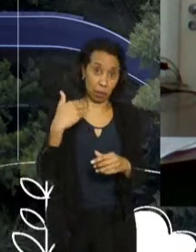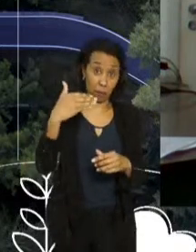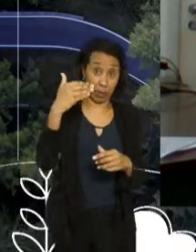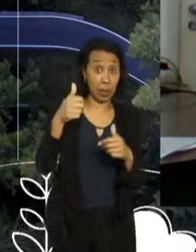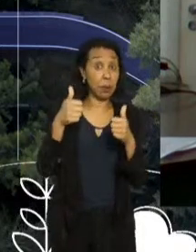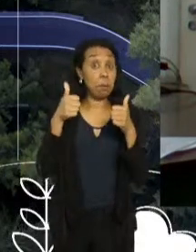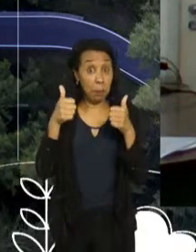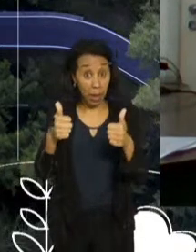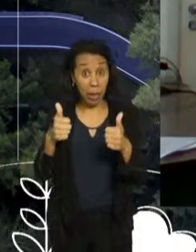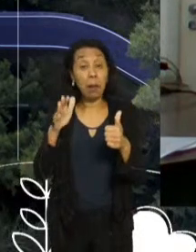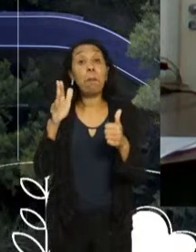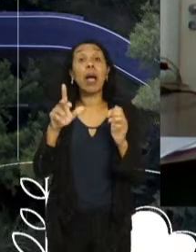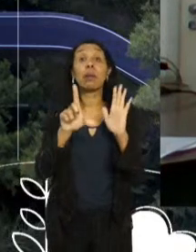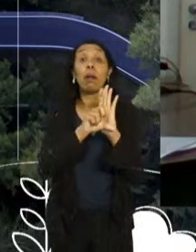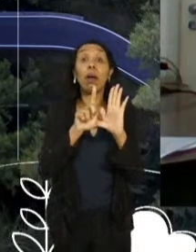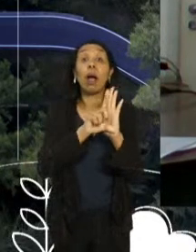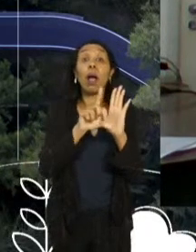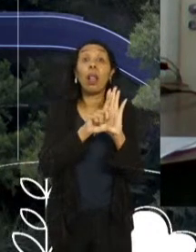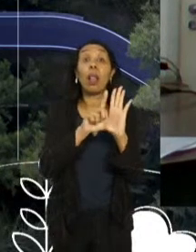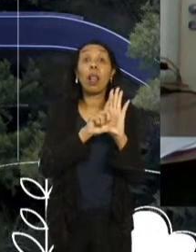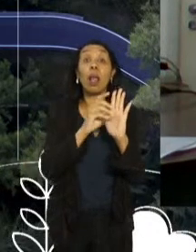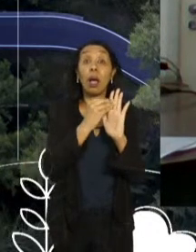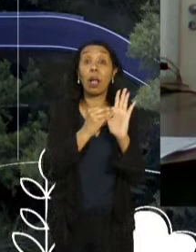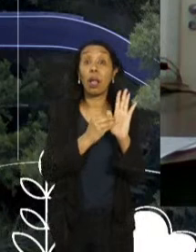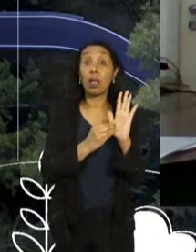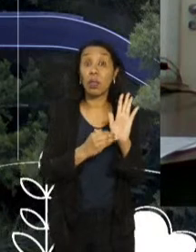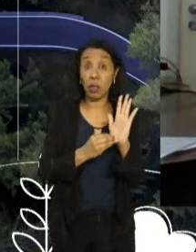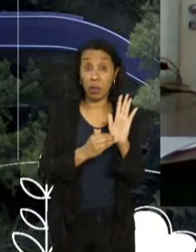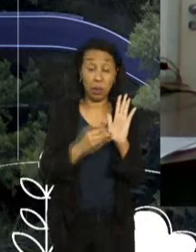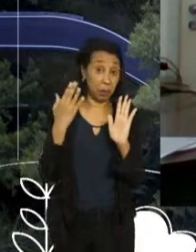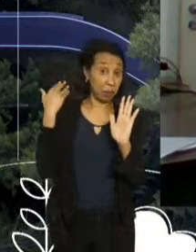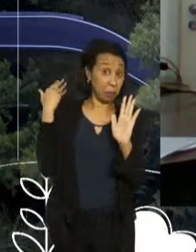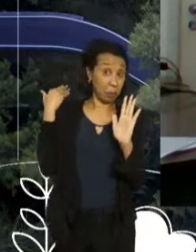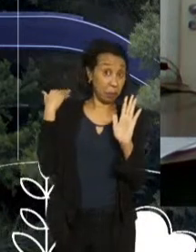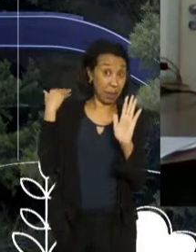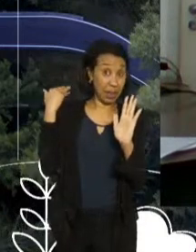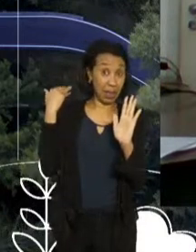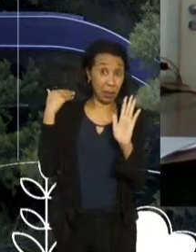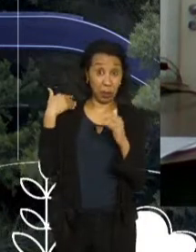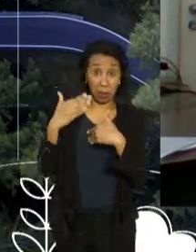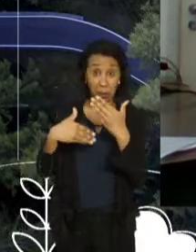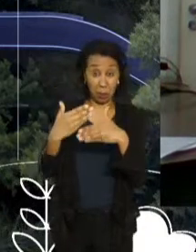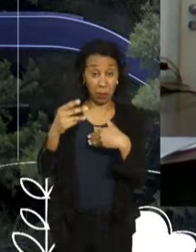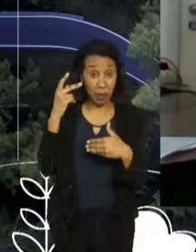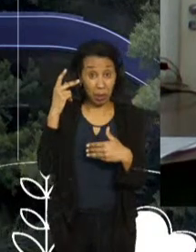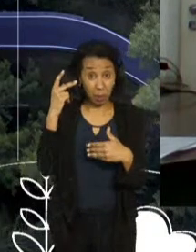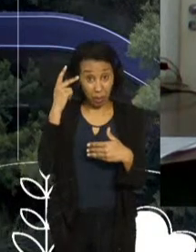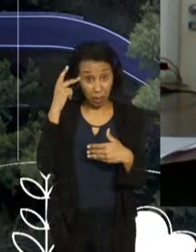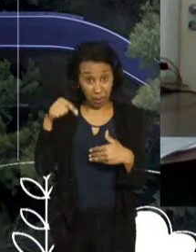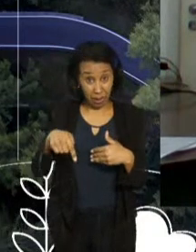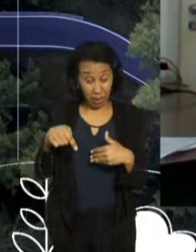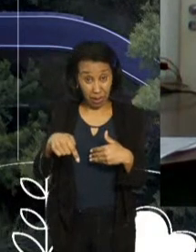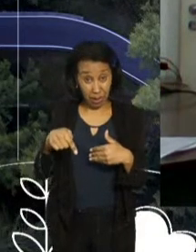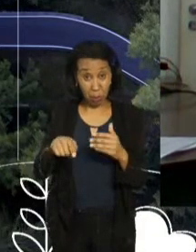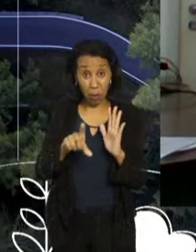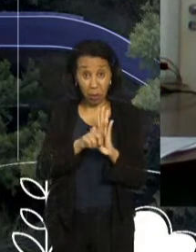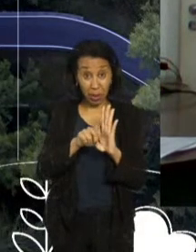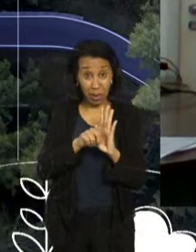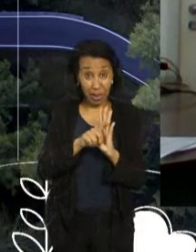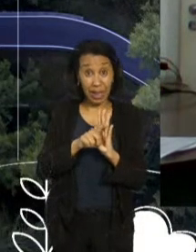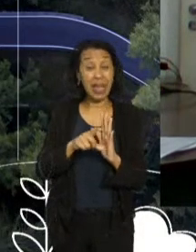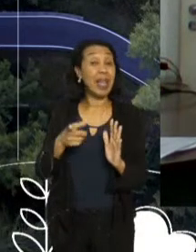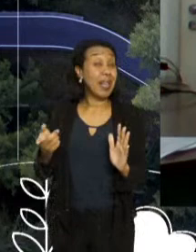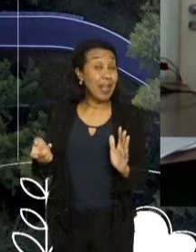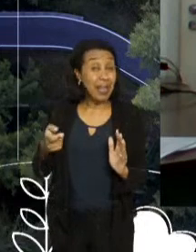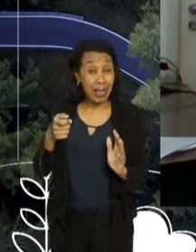muito, a legislação, por exemplo, para a frota cativa, que era prevista para São Paulo não usar mais combustível fóssil e ter um